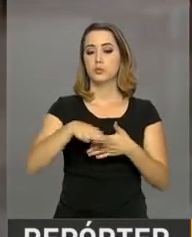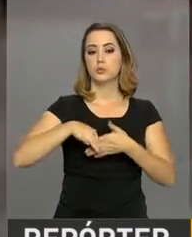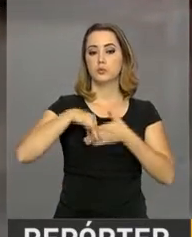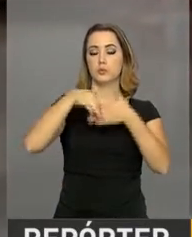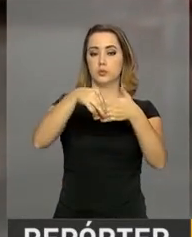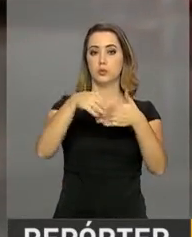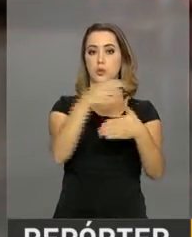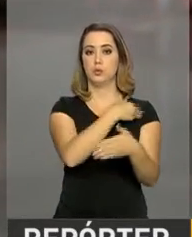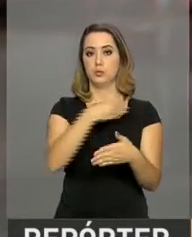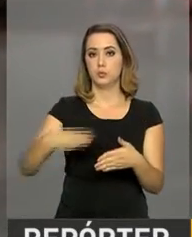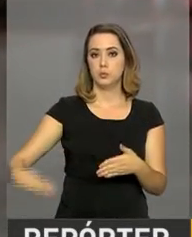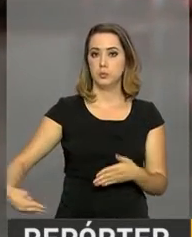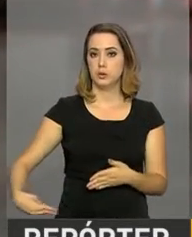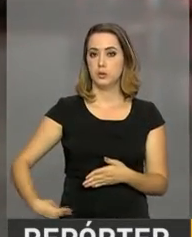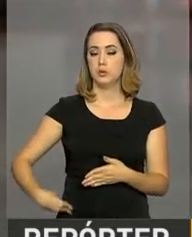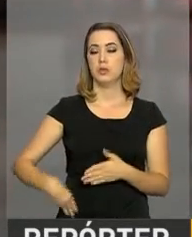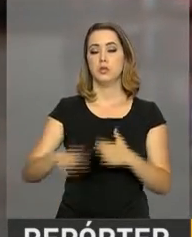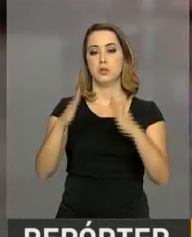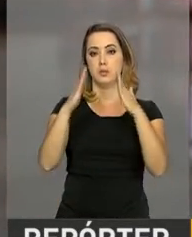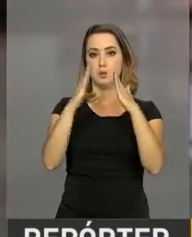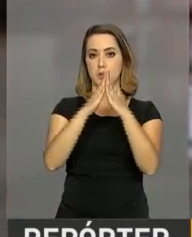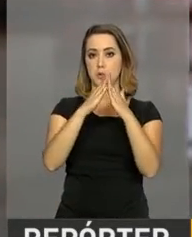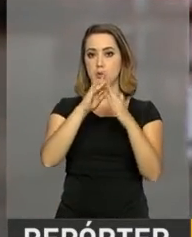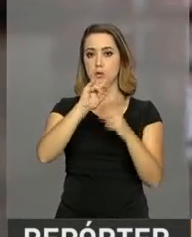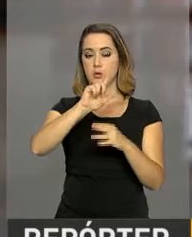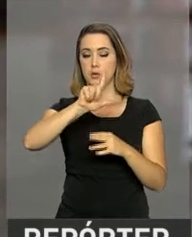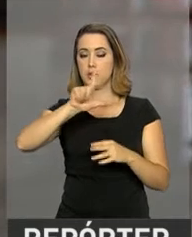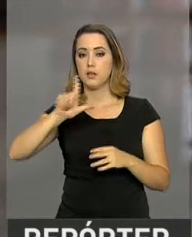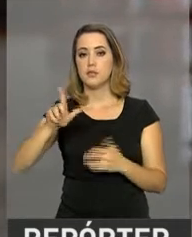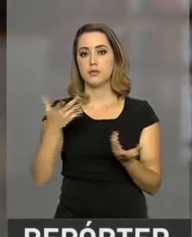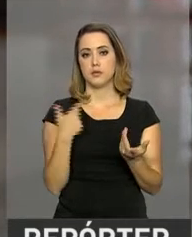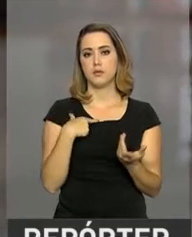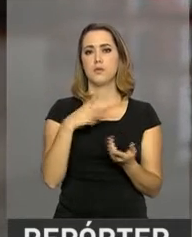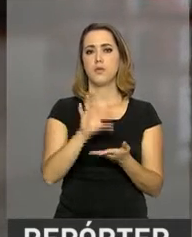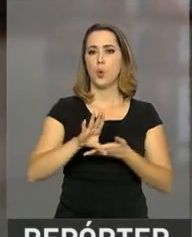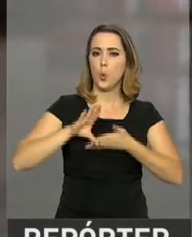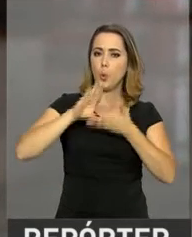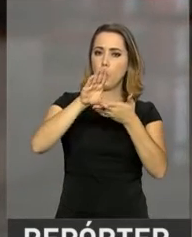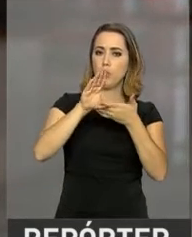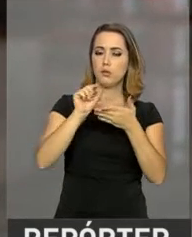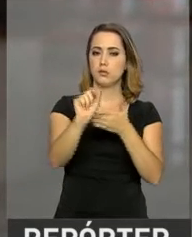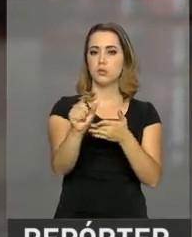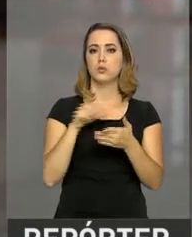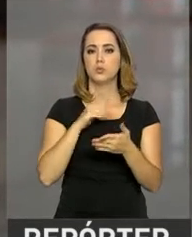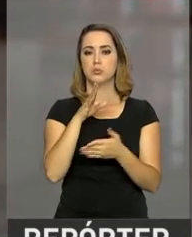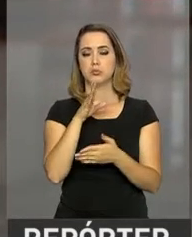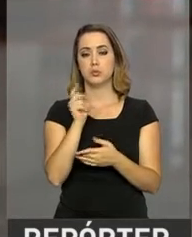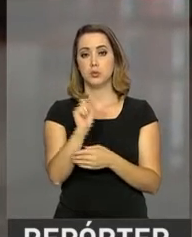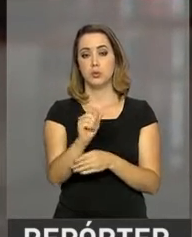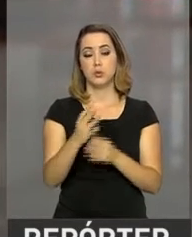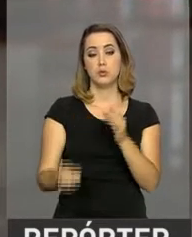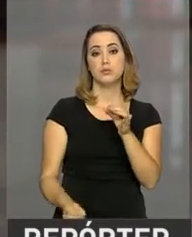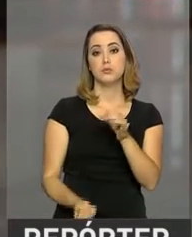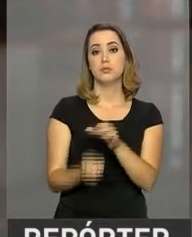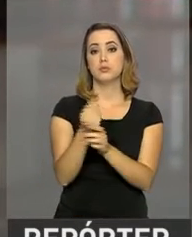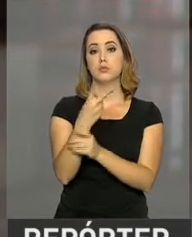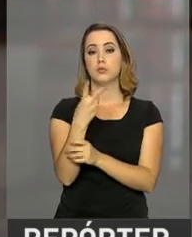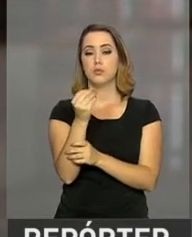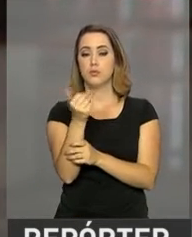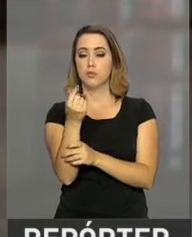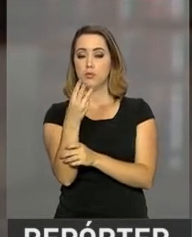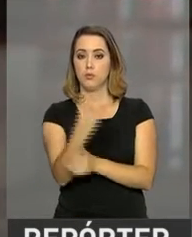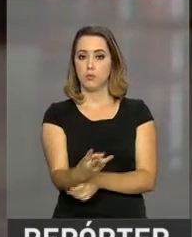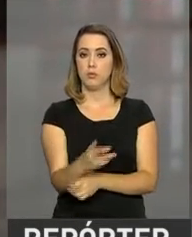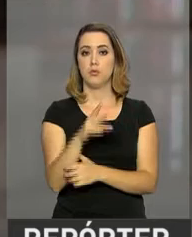casa civil eliseu padilha o conselhão como é conhecido o conselho de desenvolvimento econômico e social foi criado em 2003 para